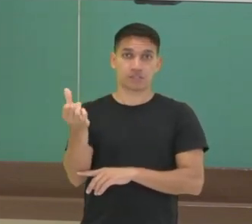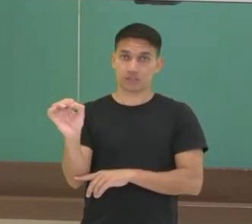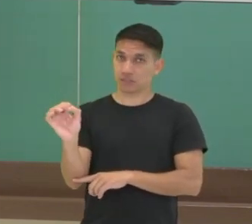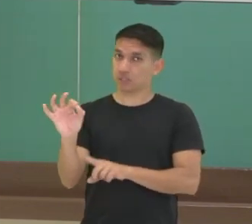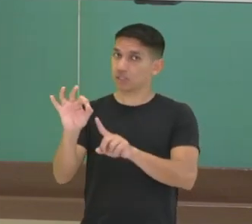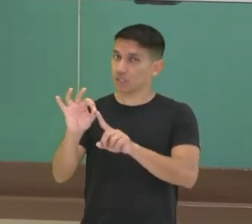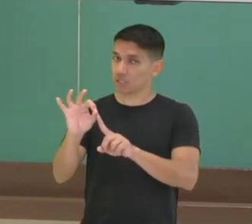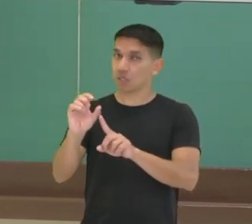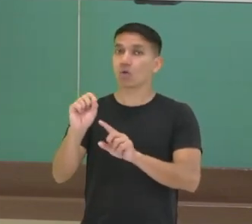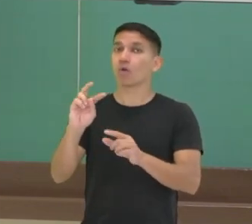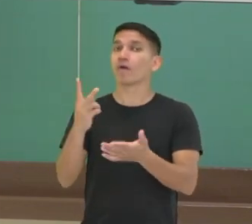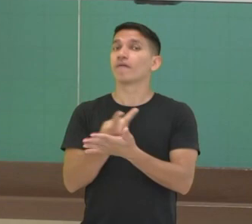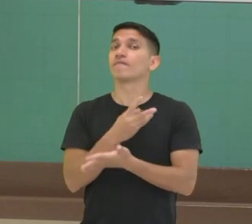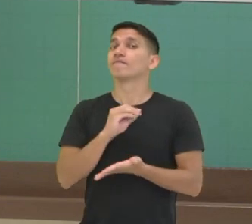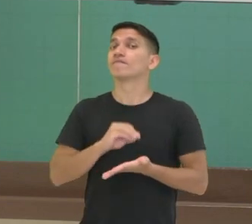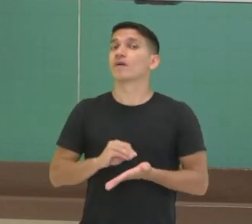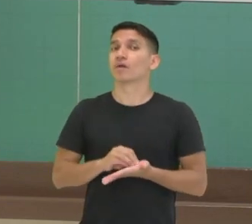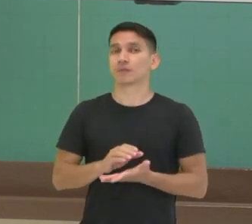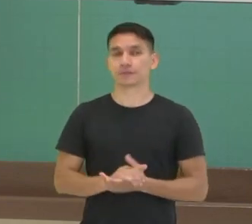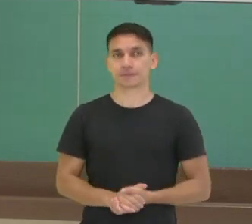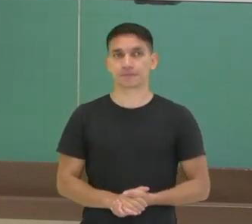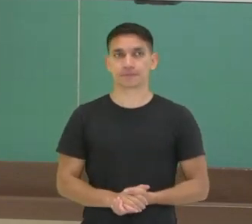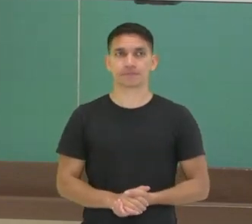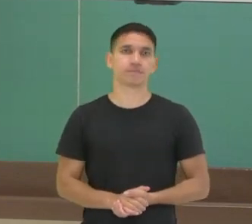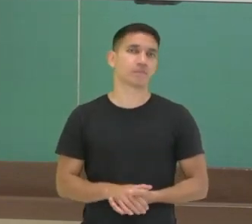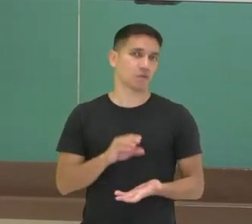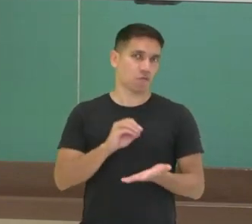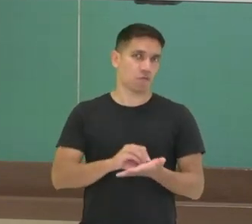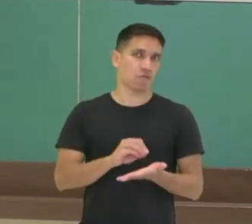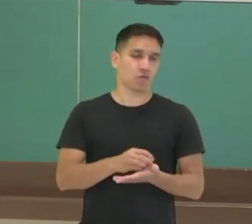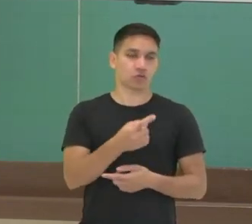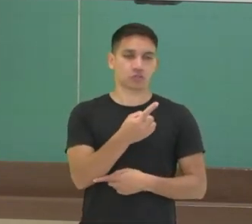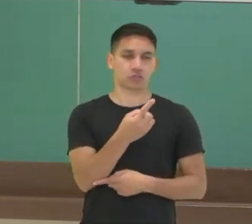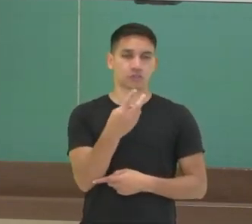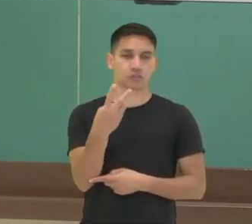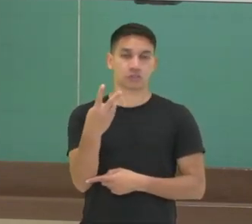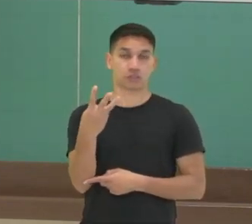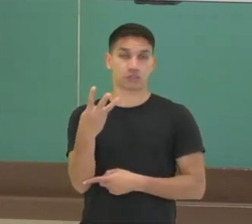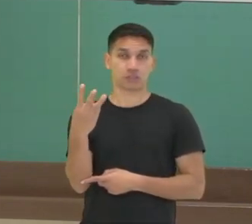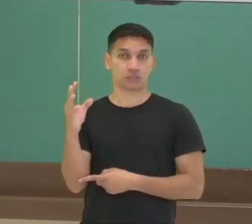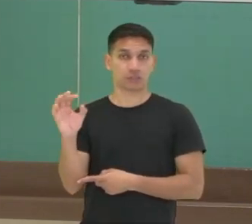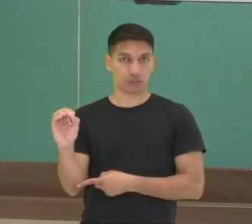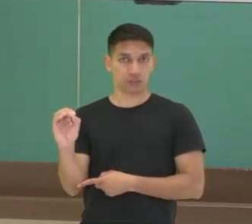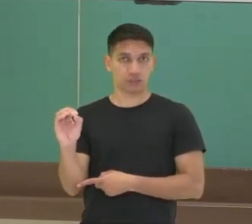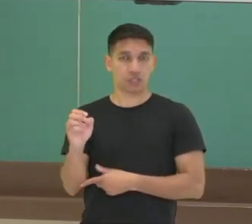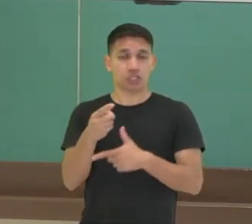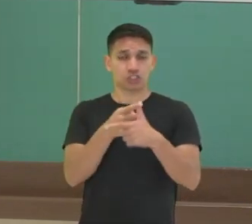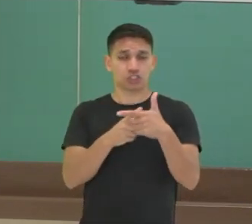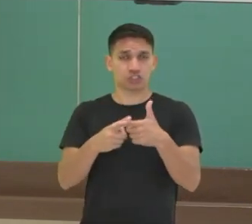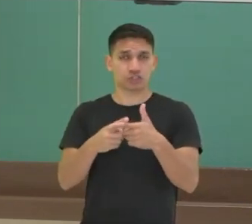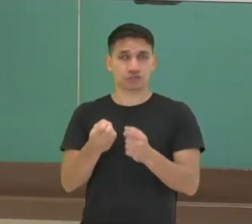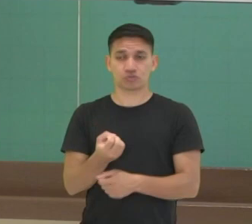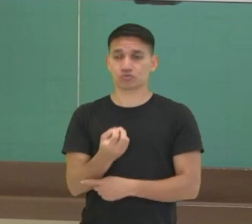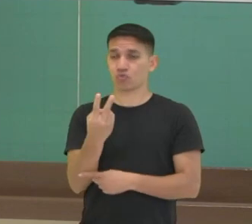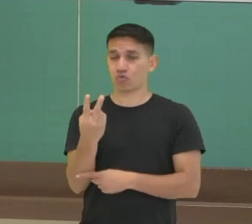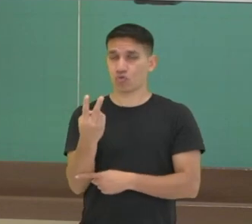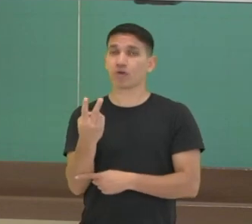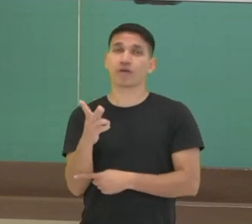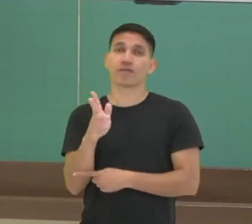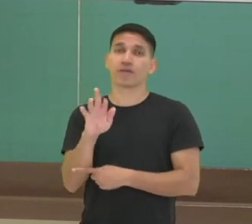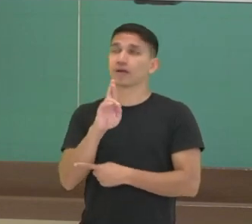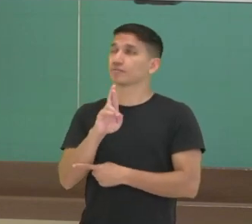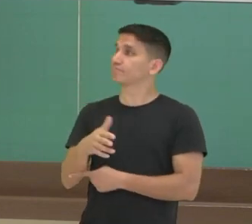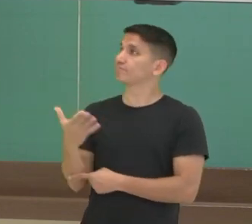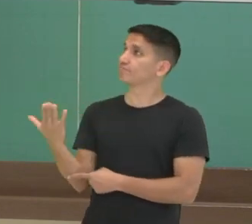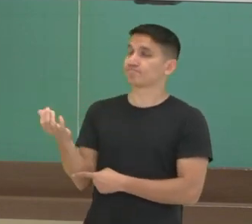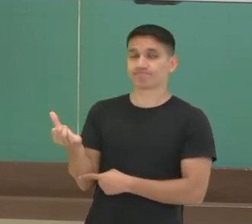360, perdão, falta quanto? Falta 130. Aí você divide nos ângulos de baixo, você vai ter o quê? 65